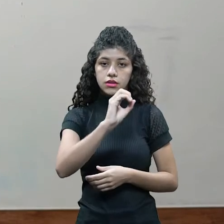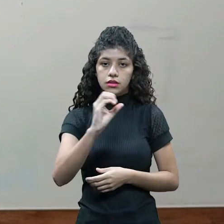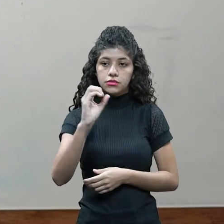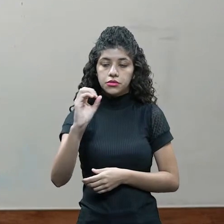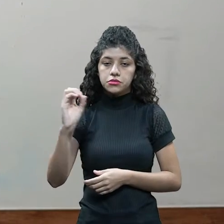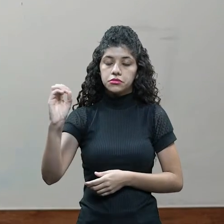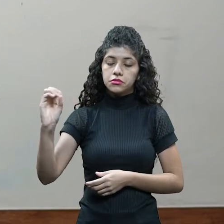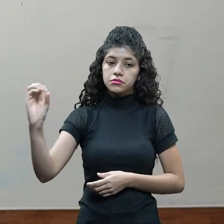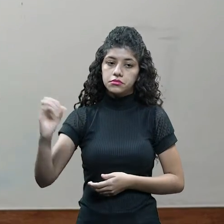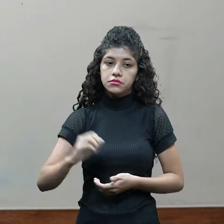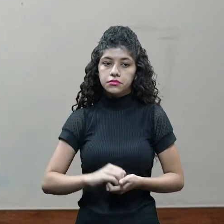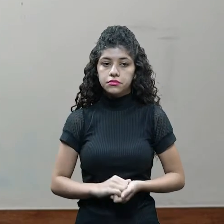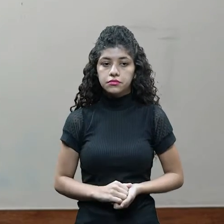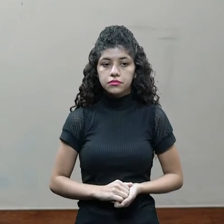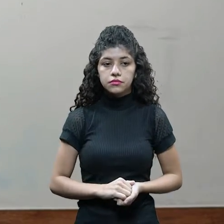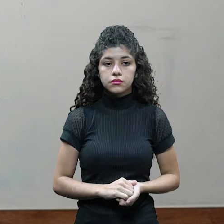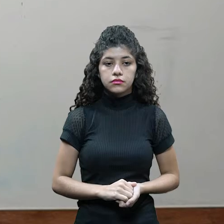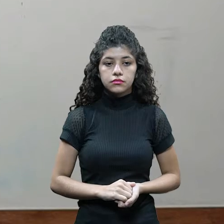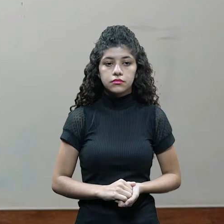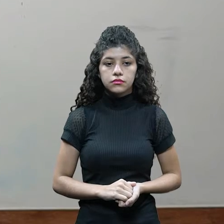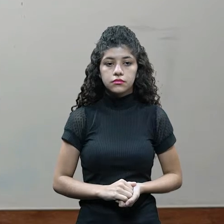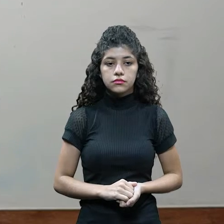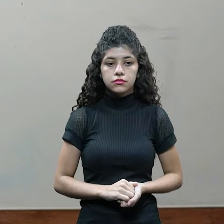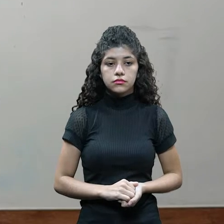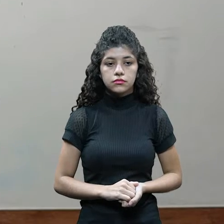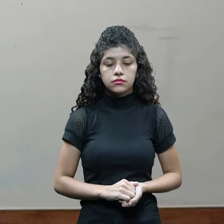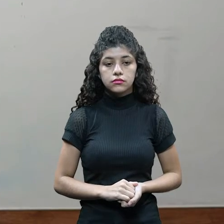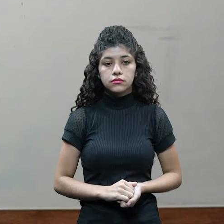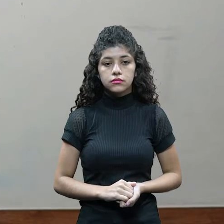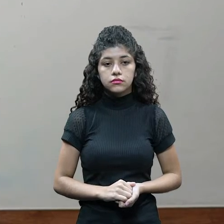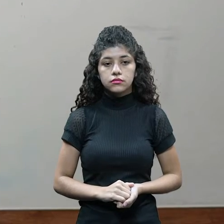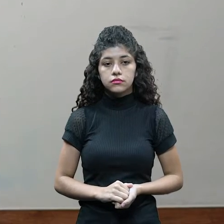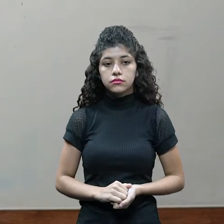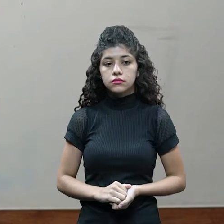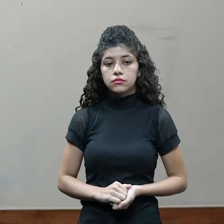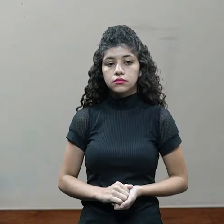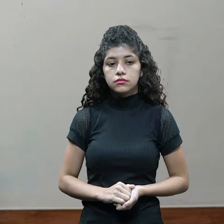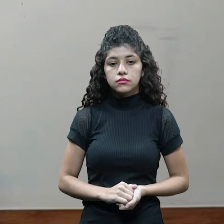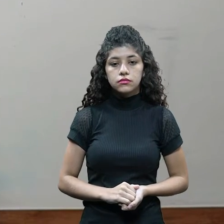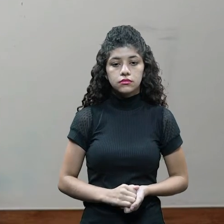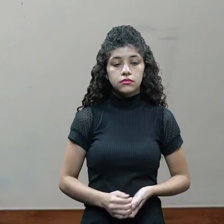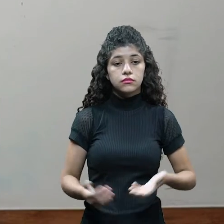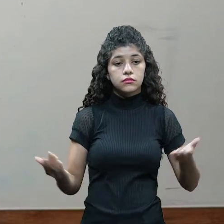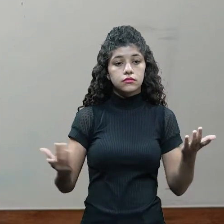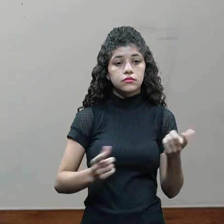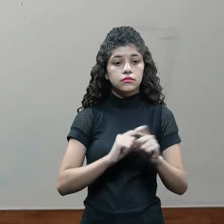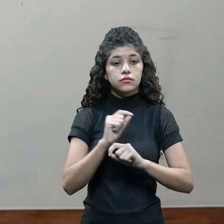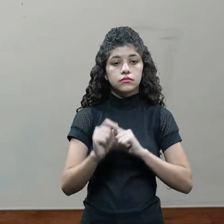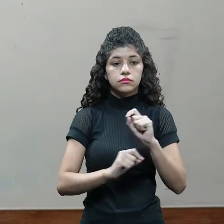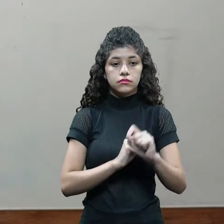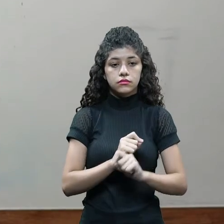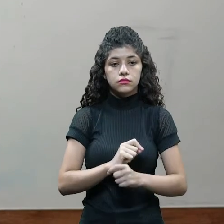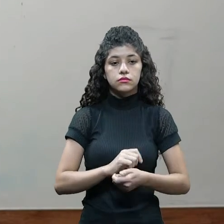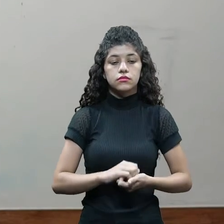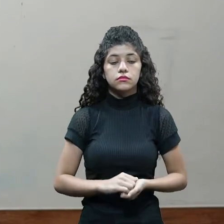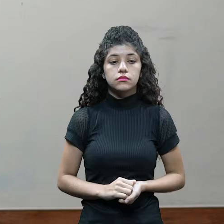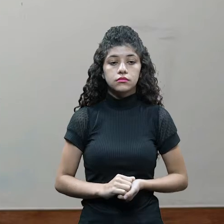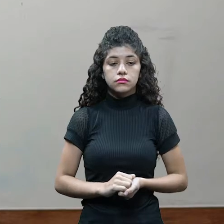vou colocar 0. Um 0 e outro 0. Automaticamente, sem fazer cálculo, a vírgula que está